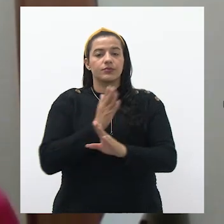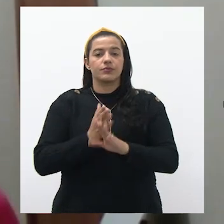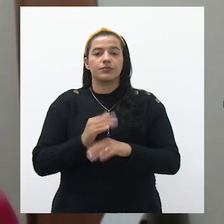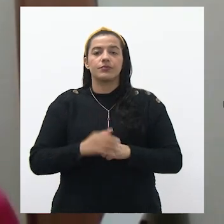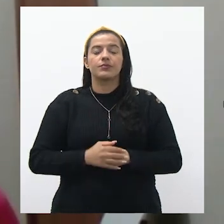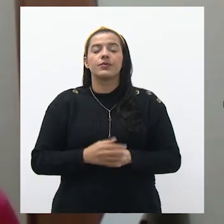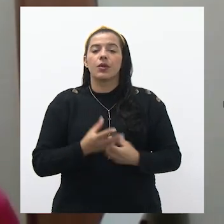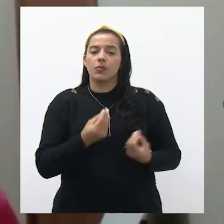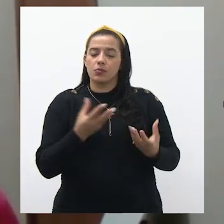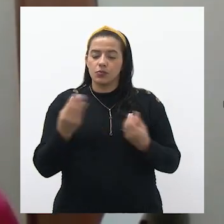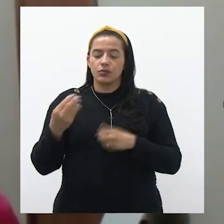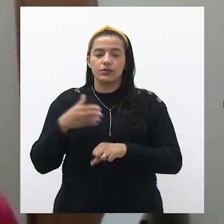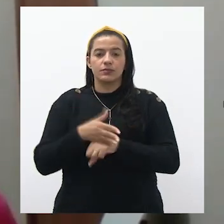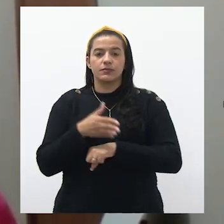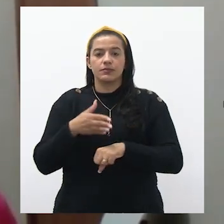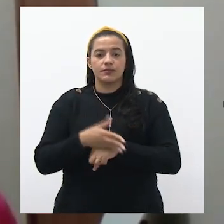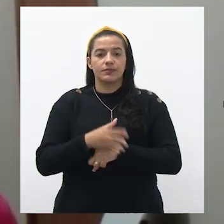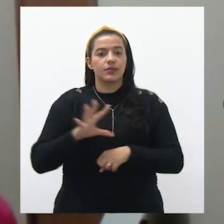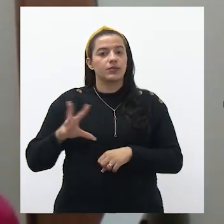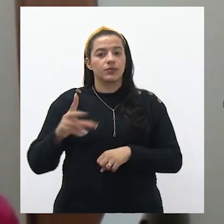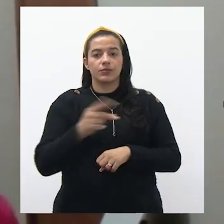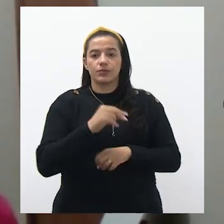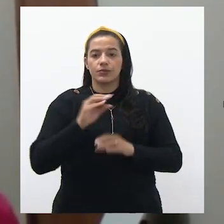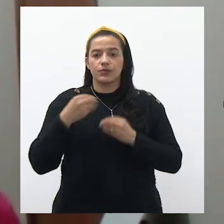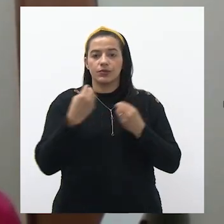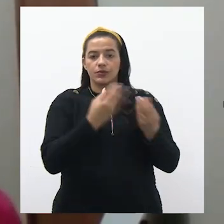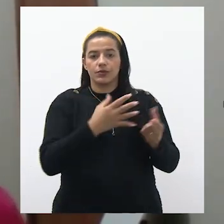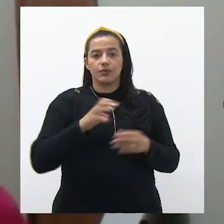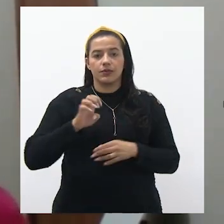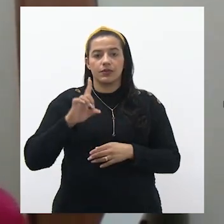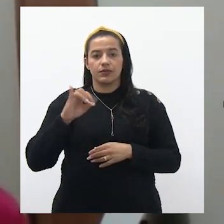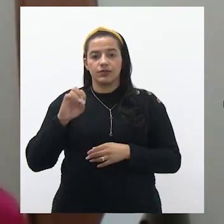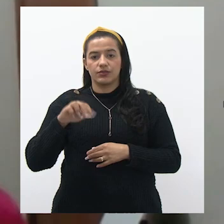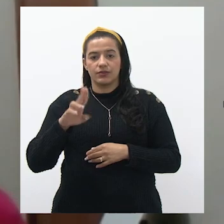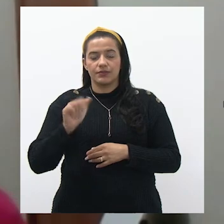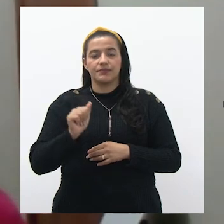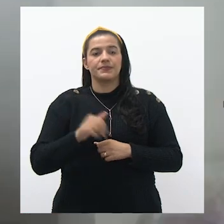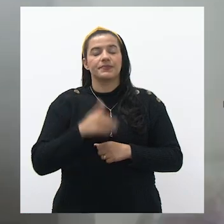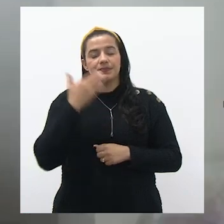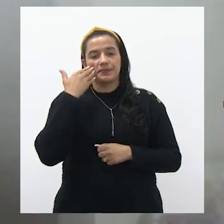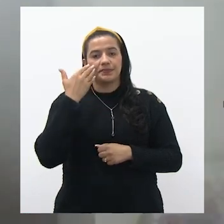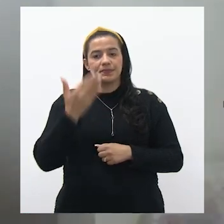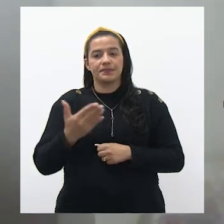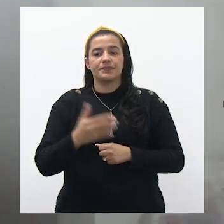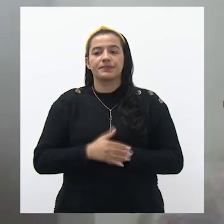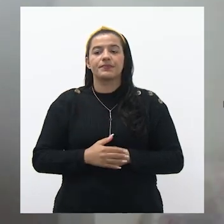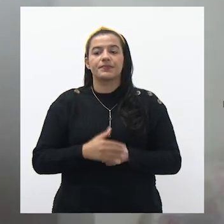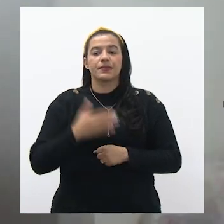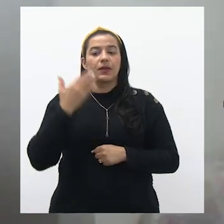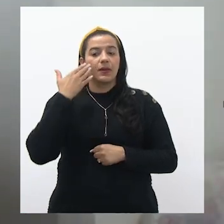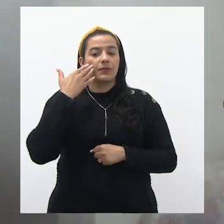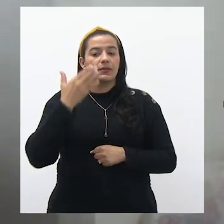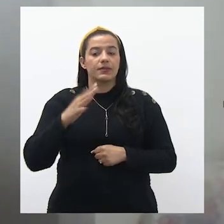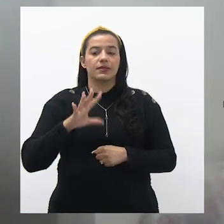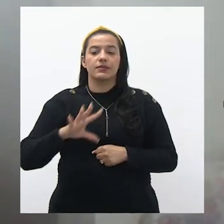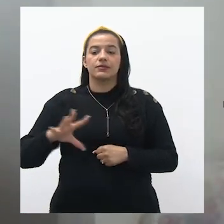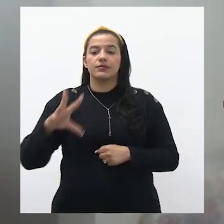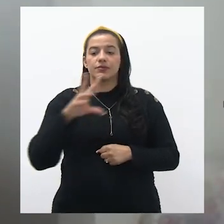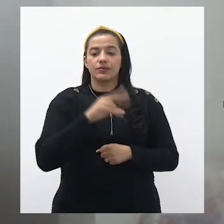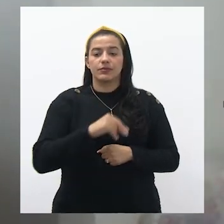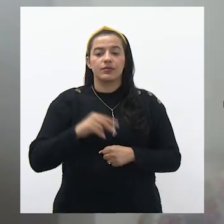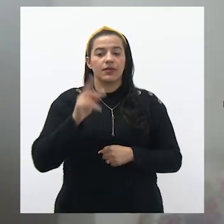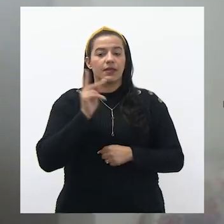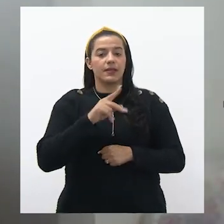Muitas contribuições aqui, depois eu passo tudo para a Edna. Obrigada, professores. Obrigada, Tati. Obrigada, professores. Essa